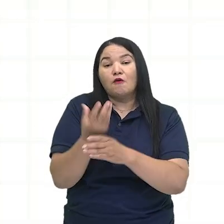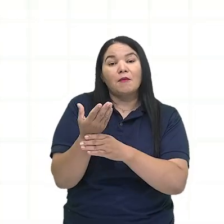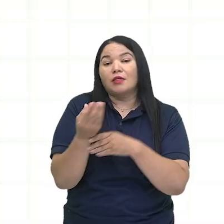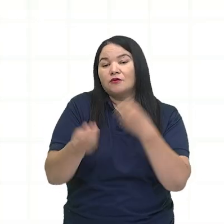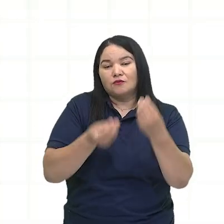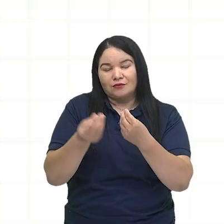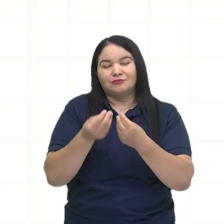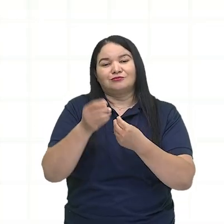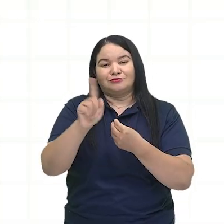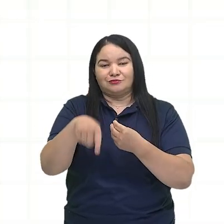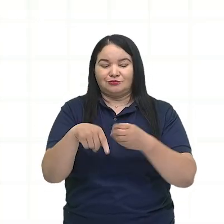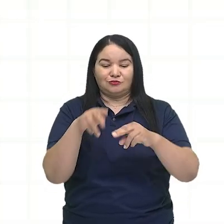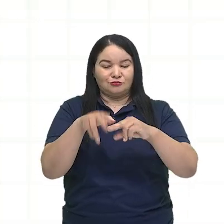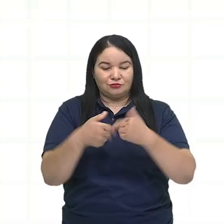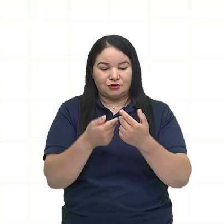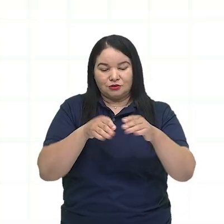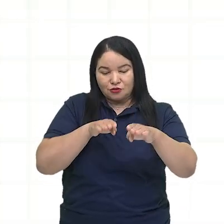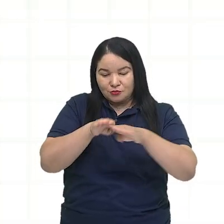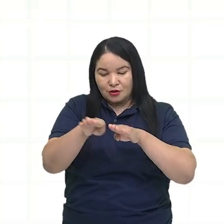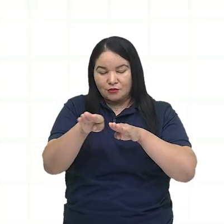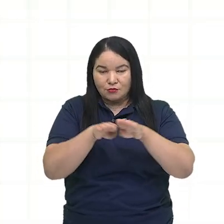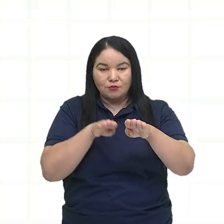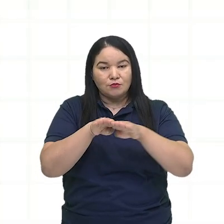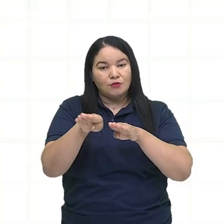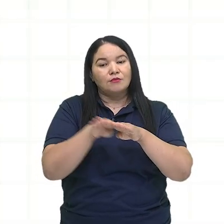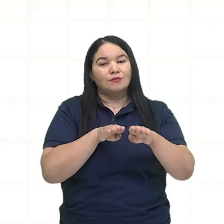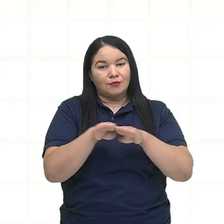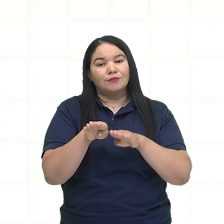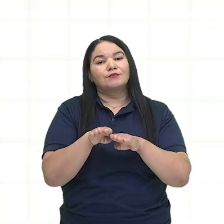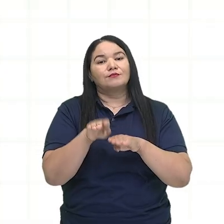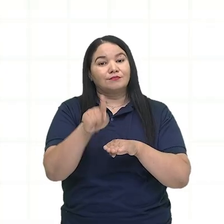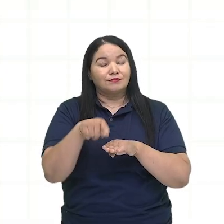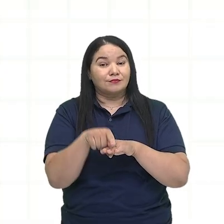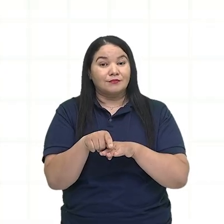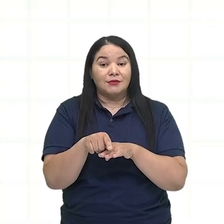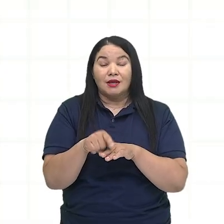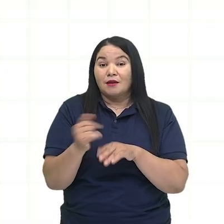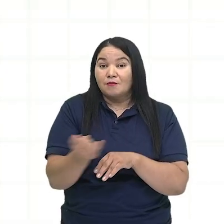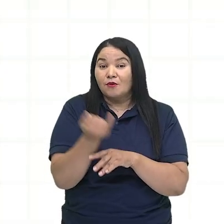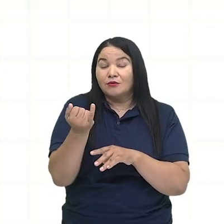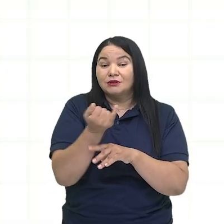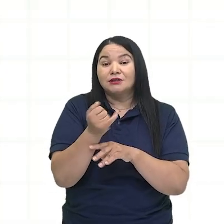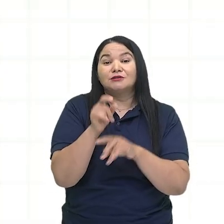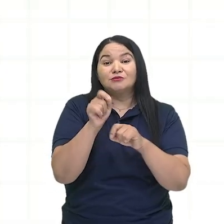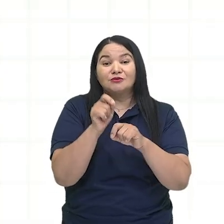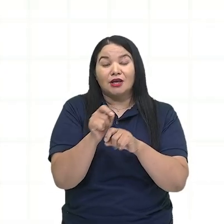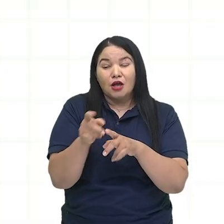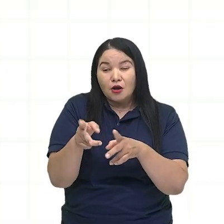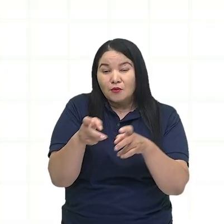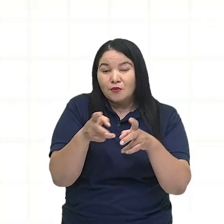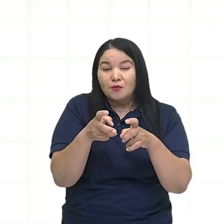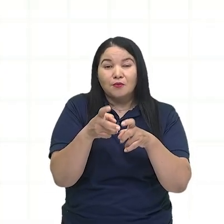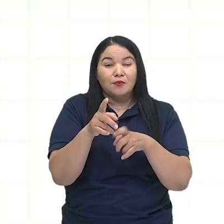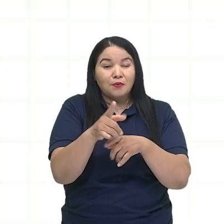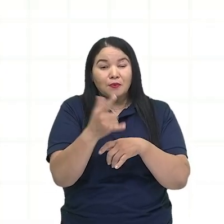tectônicas. E olha aí a importância que ele vai ter para atrair o turismo no mundo,